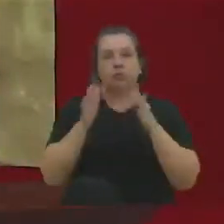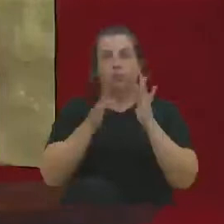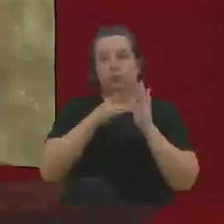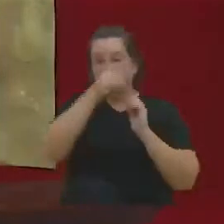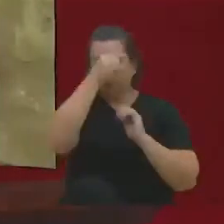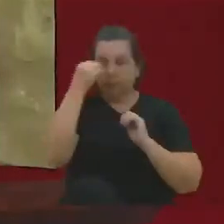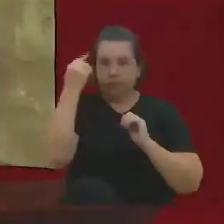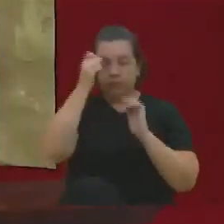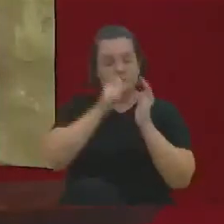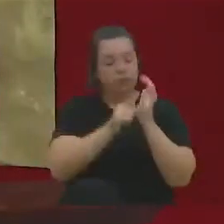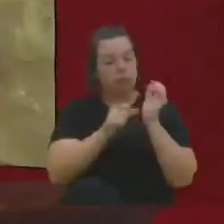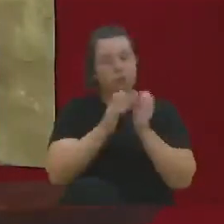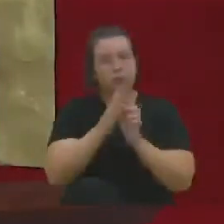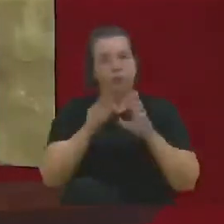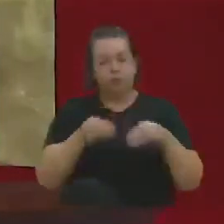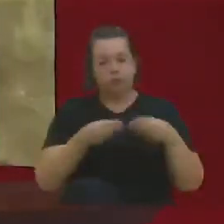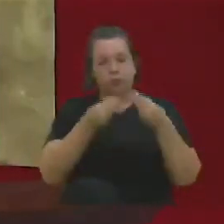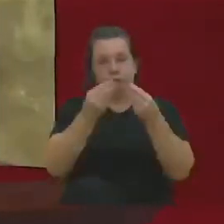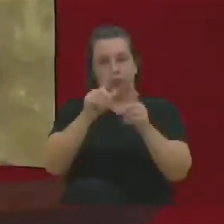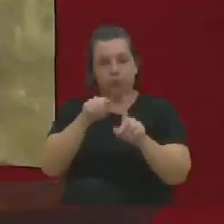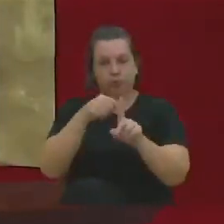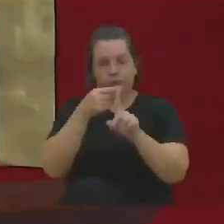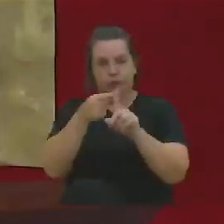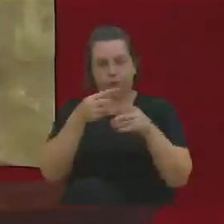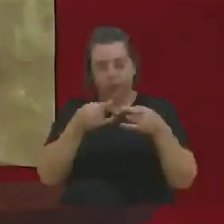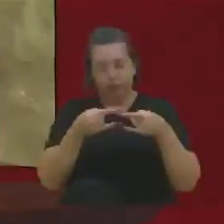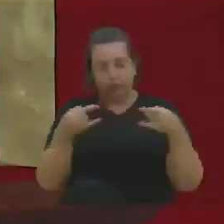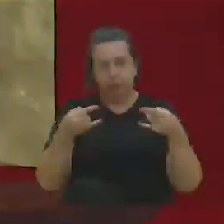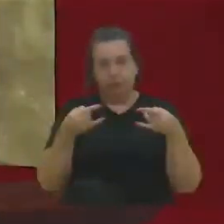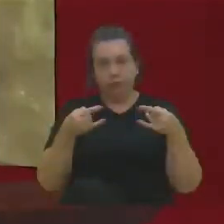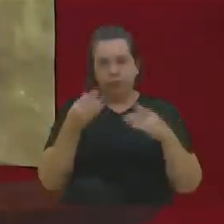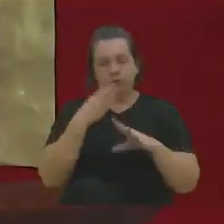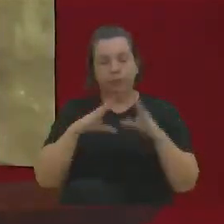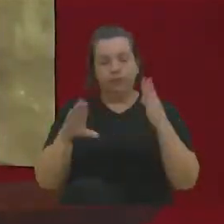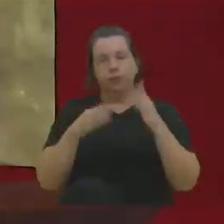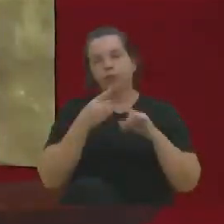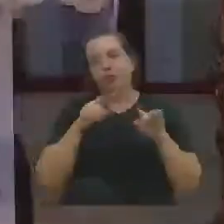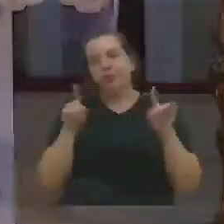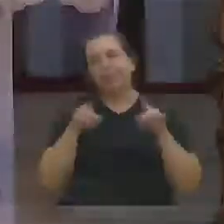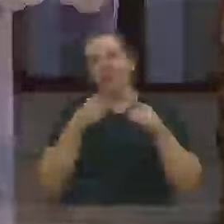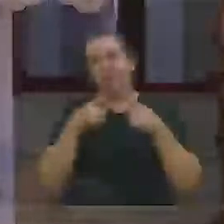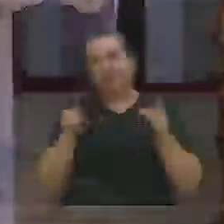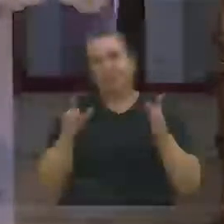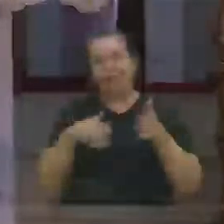Santas Chagas com sua doação no boleto extra. Cantemos.